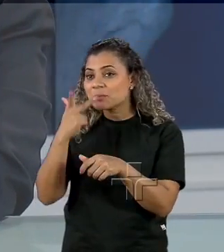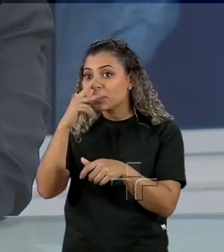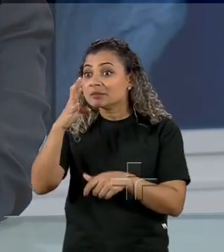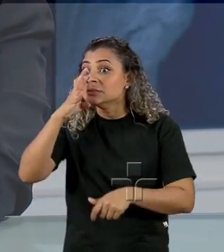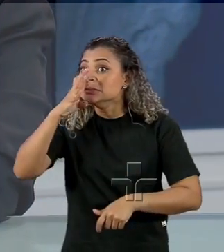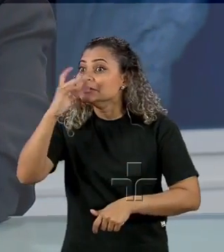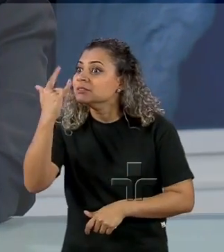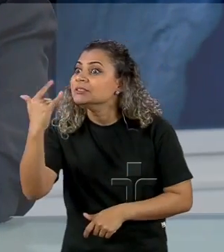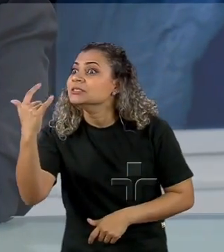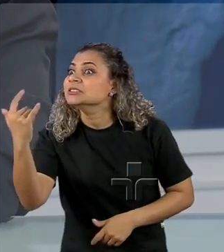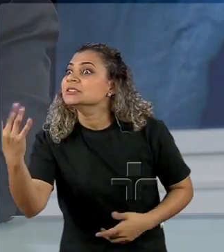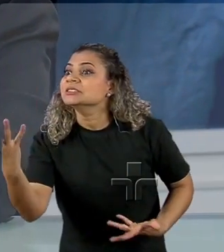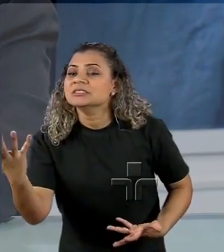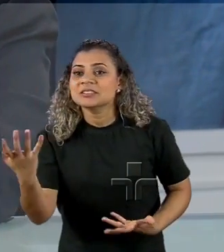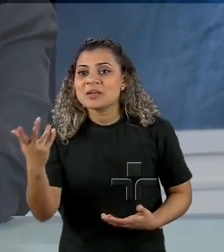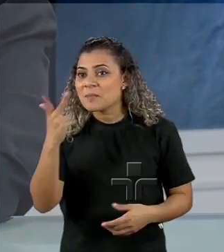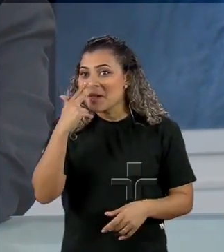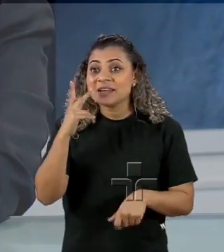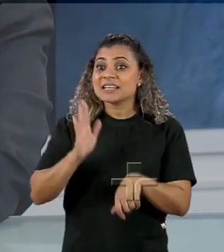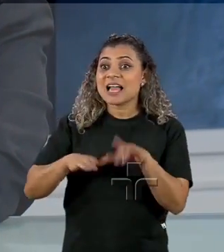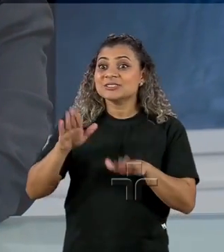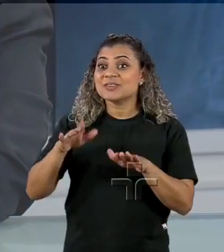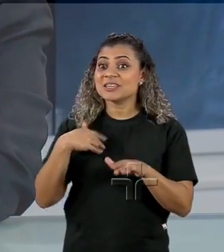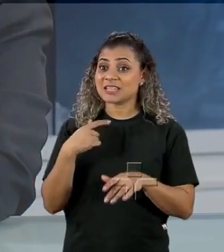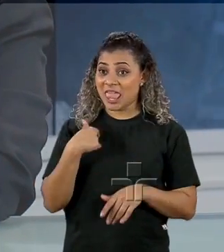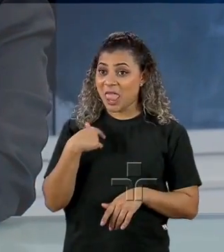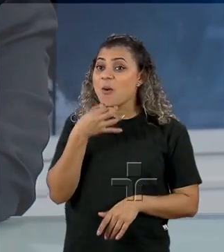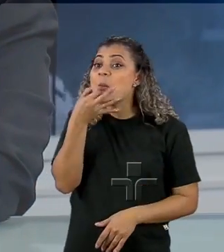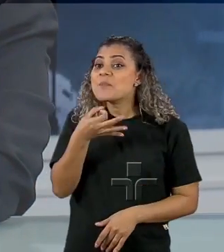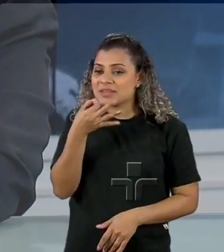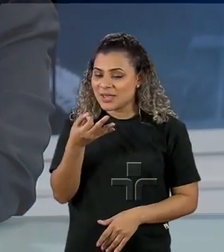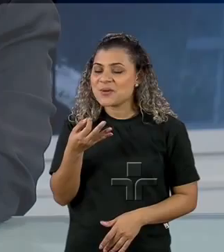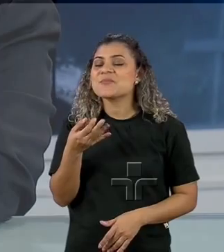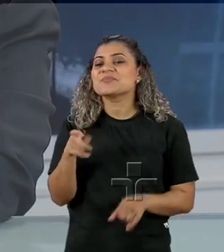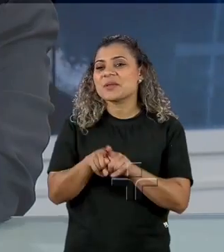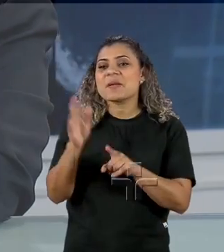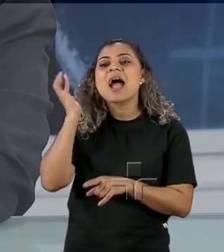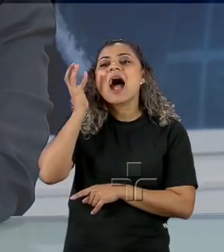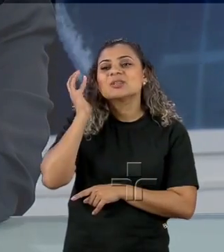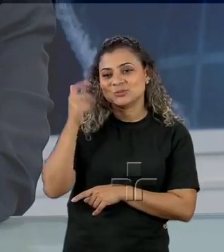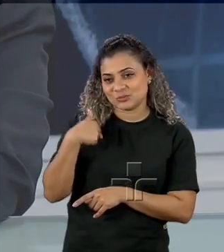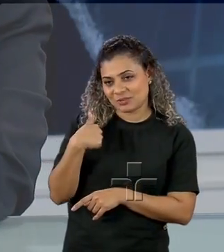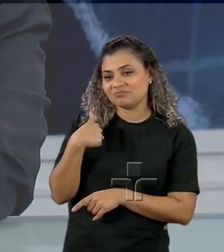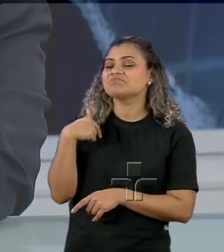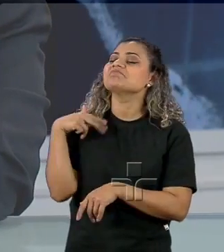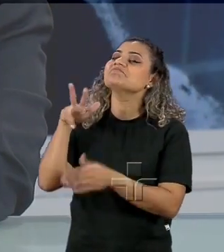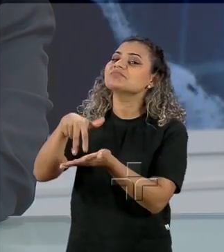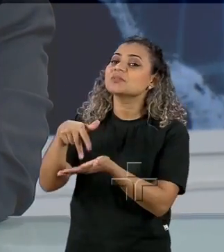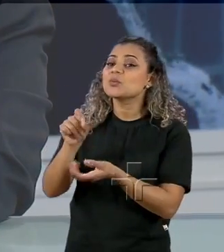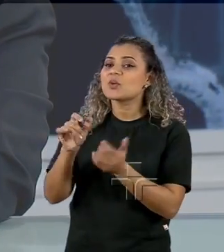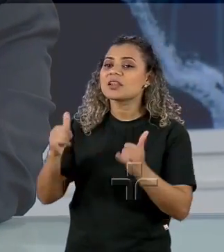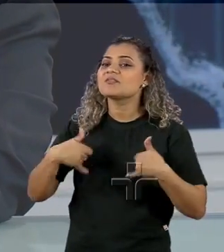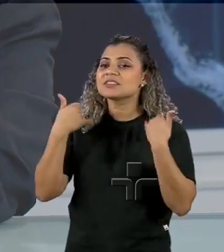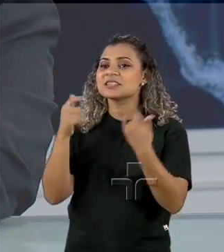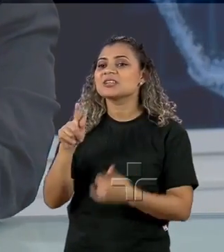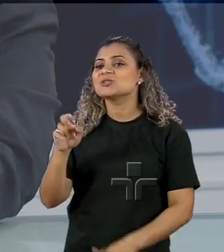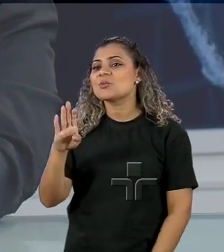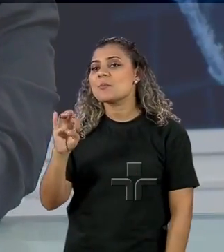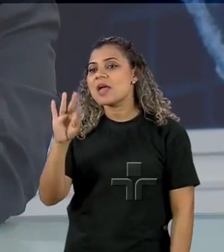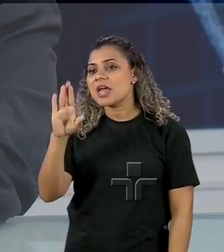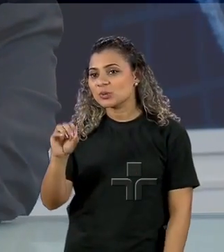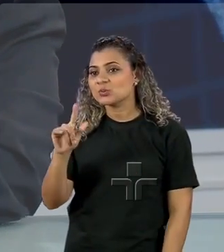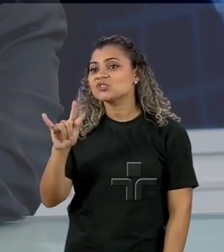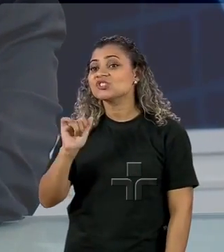que até na fala isso acaba nos pegando. Hoje eu estava fazendo um comentário no rádio sobre o aniversário do Gilberto Gil, que é